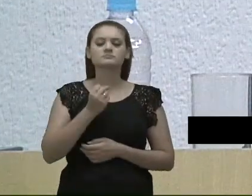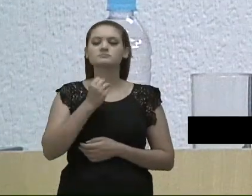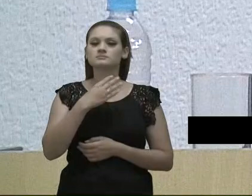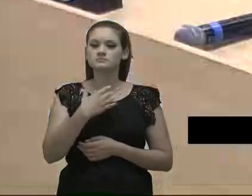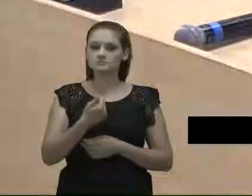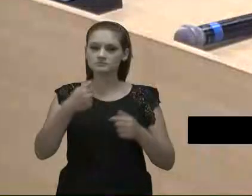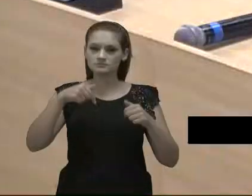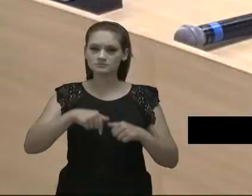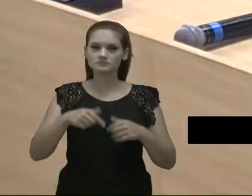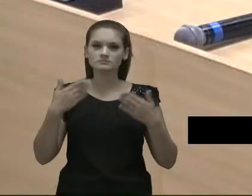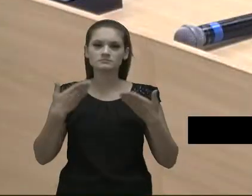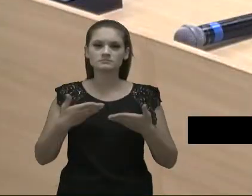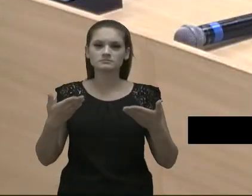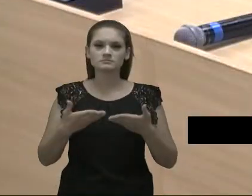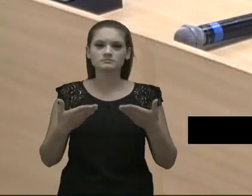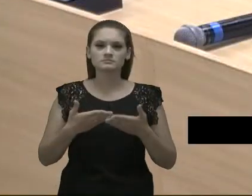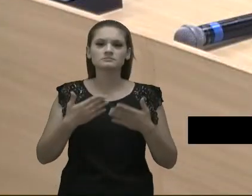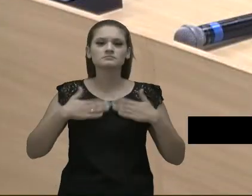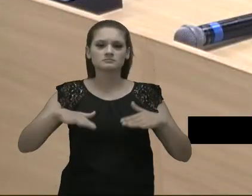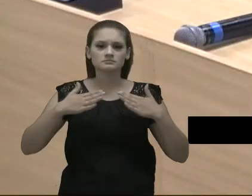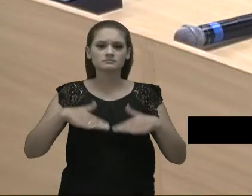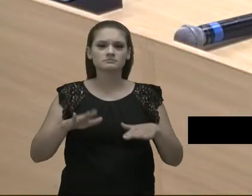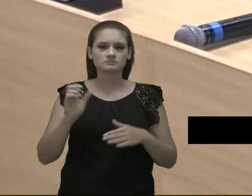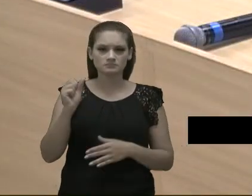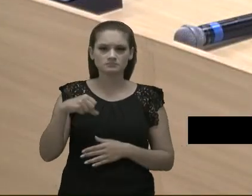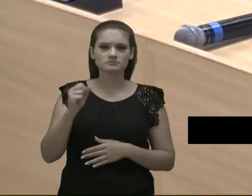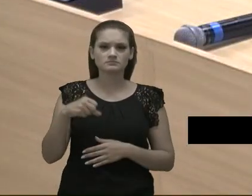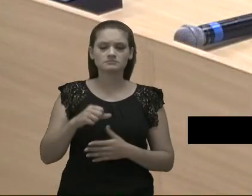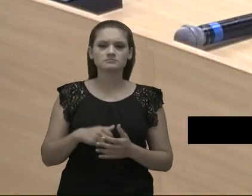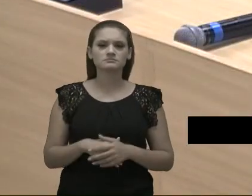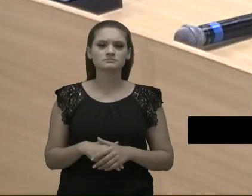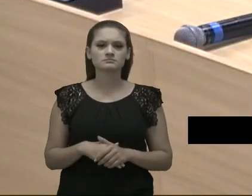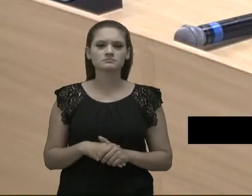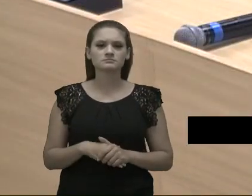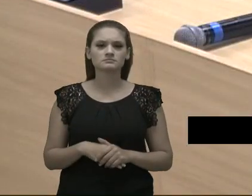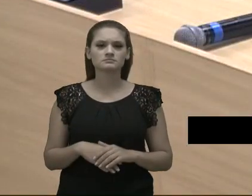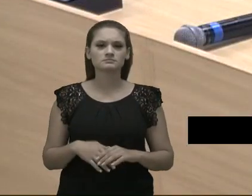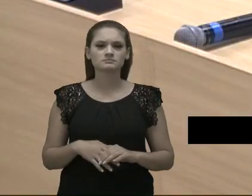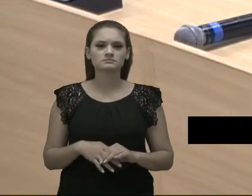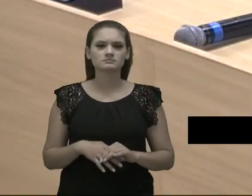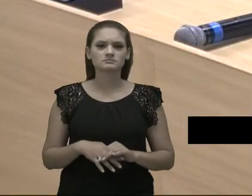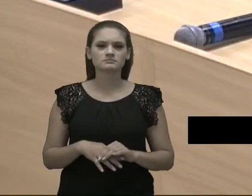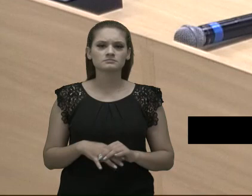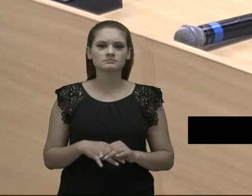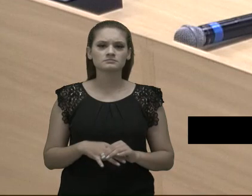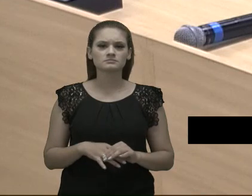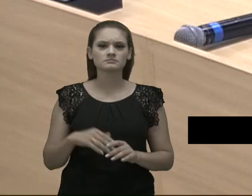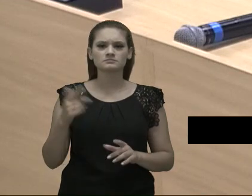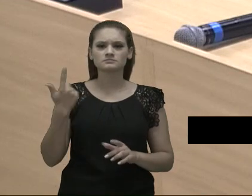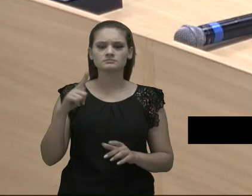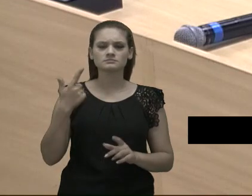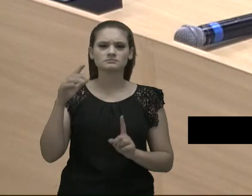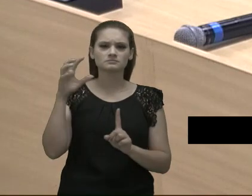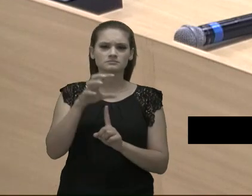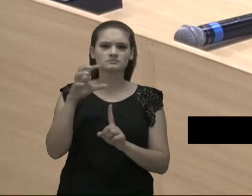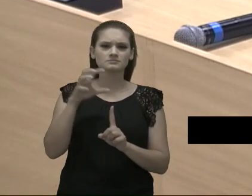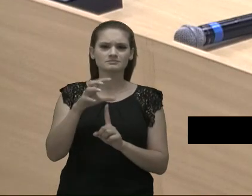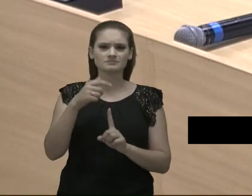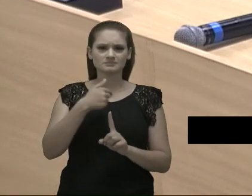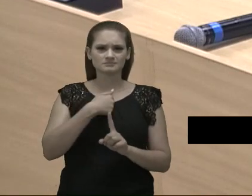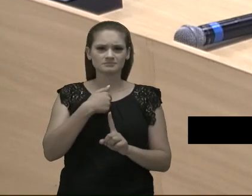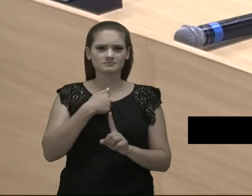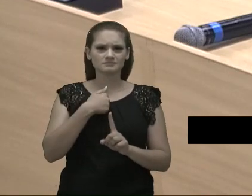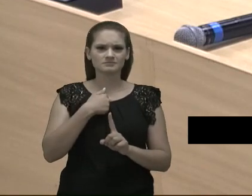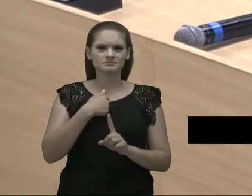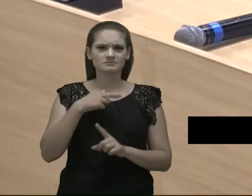hoje? Estou confortável. Confortável? Estou confortável. Achou? Não teve nenhum tom de ameaça, nada? Assim, da minha